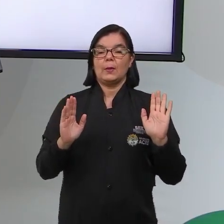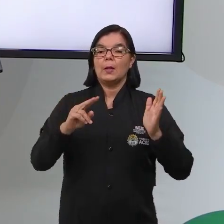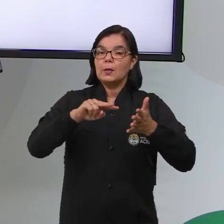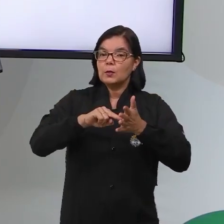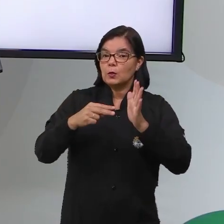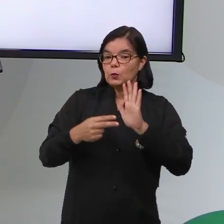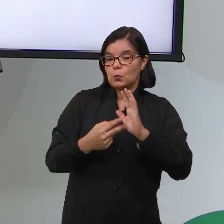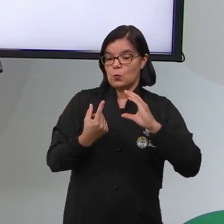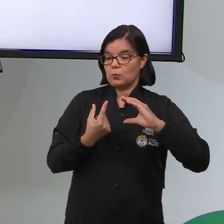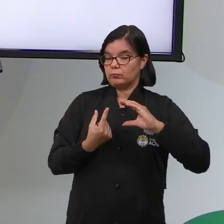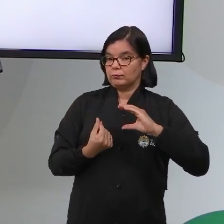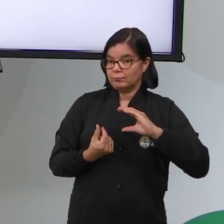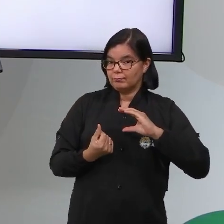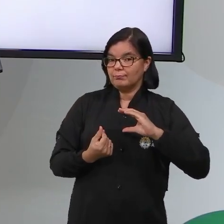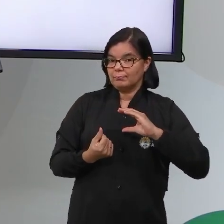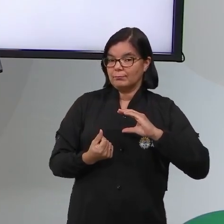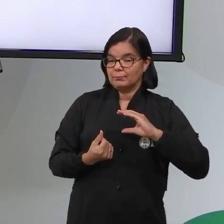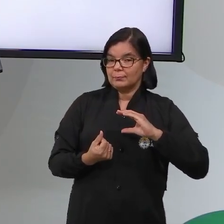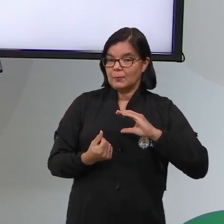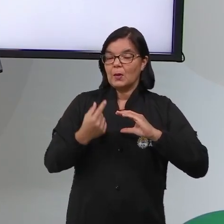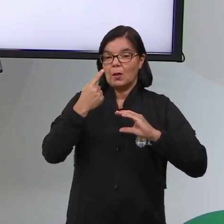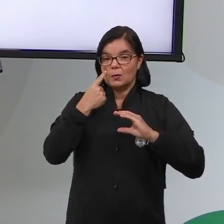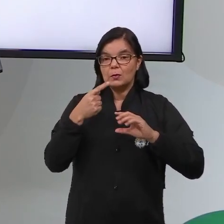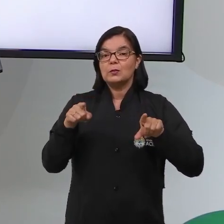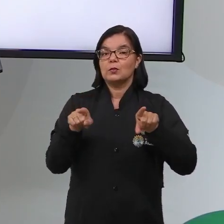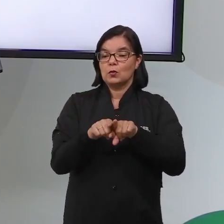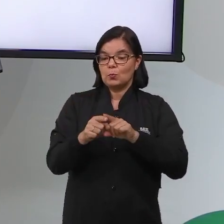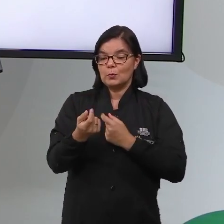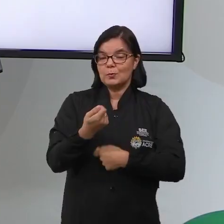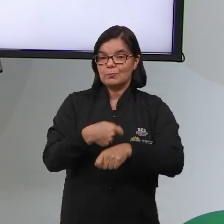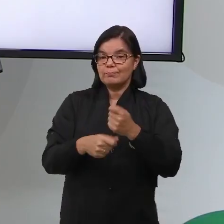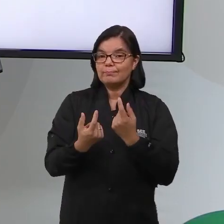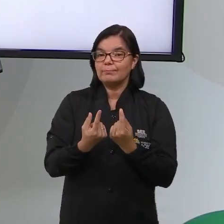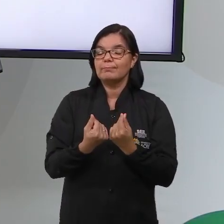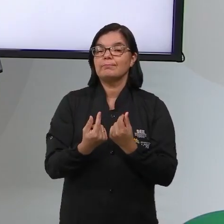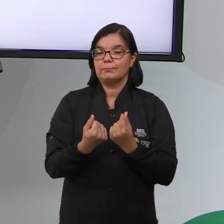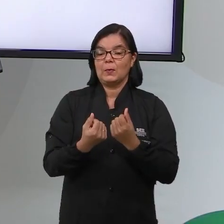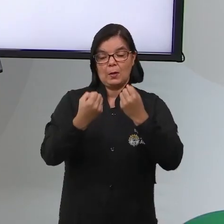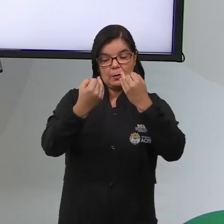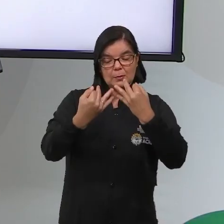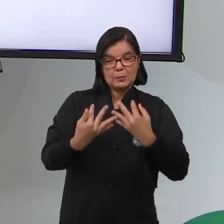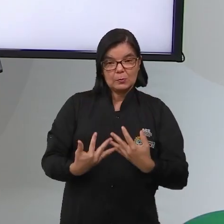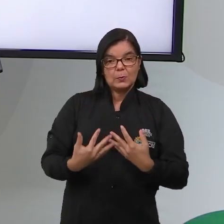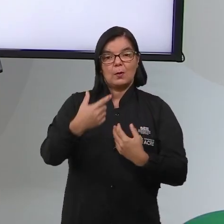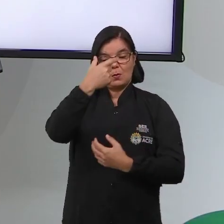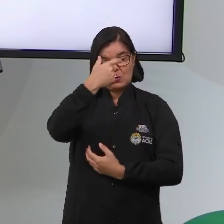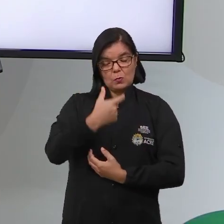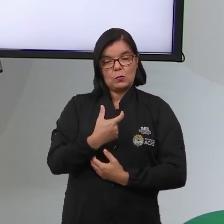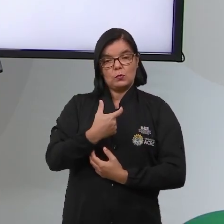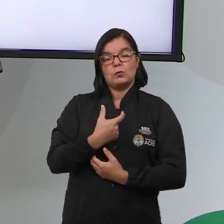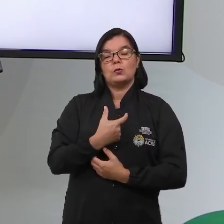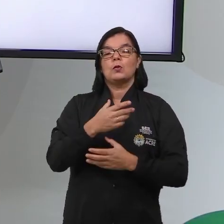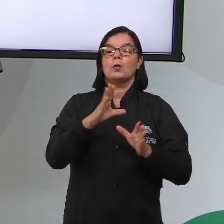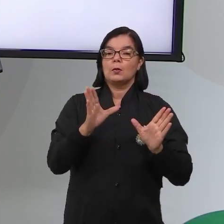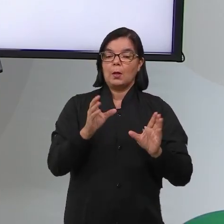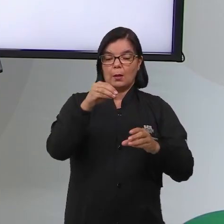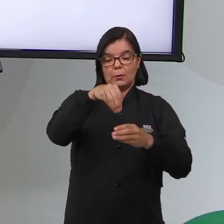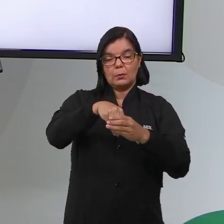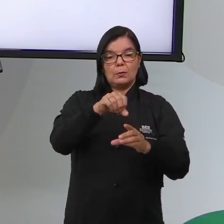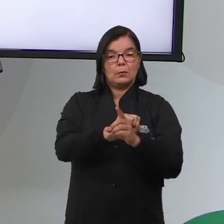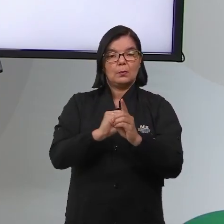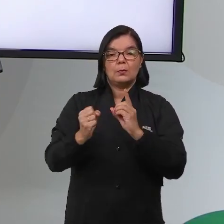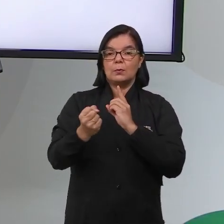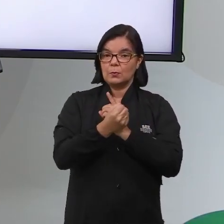seja, no capitalismo, as nossas condições econômicas definem a nossa posição na